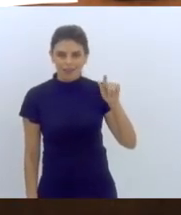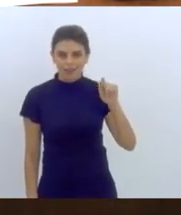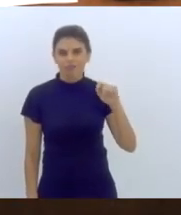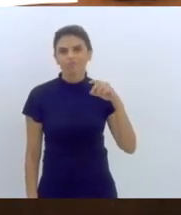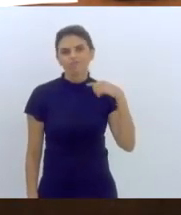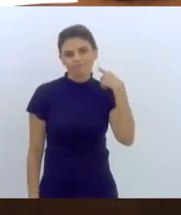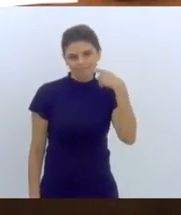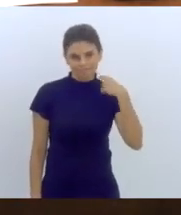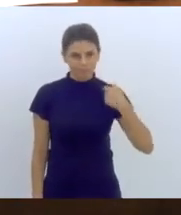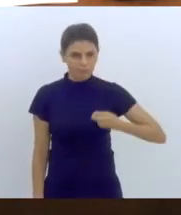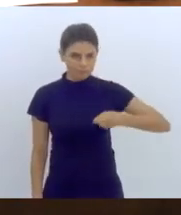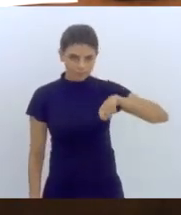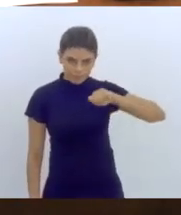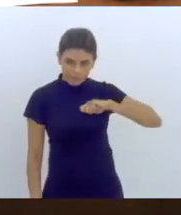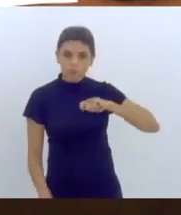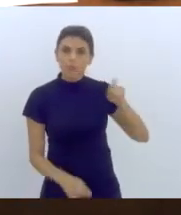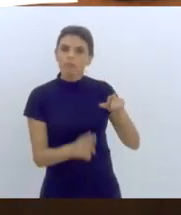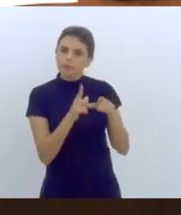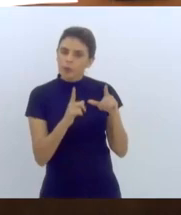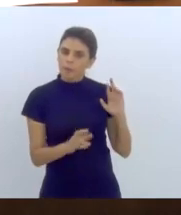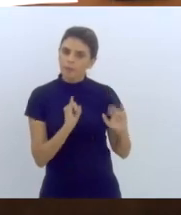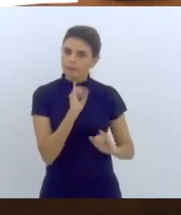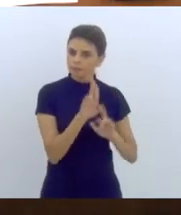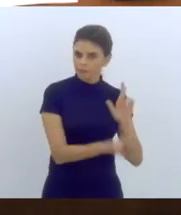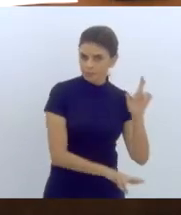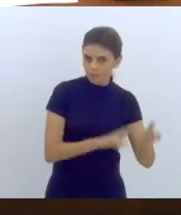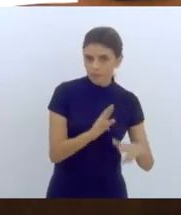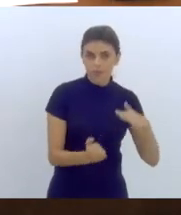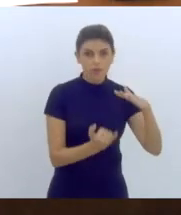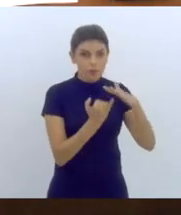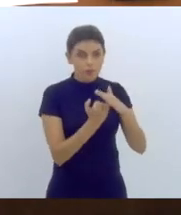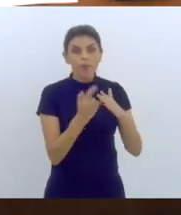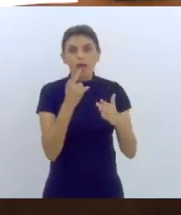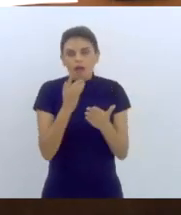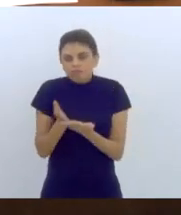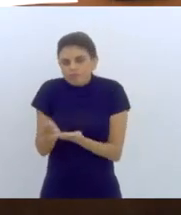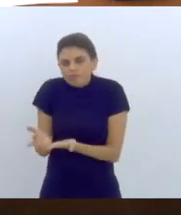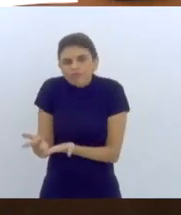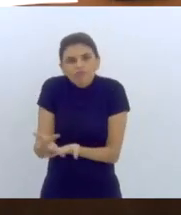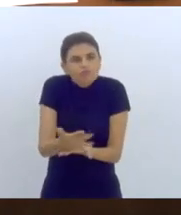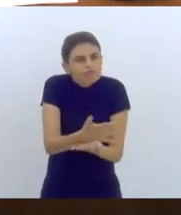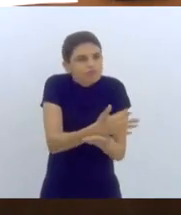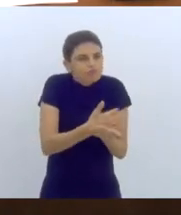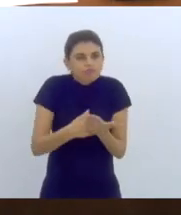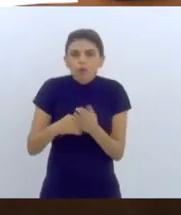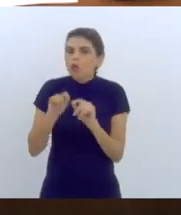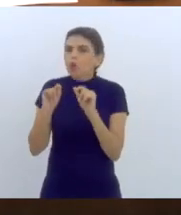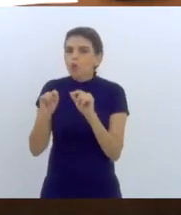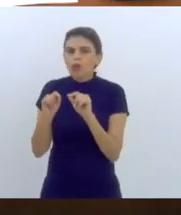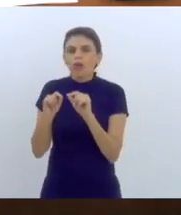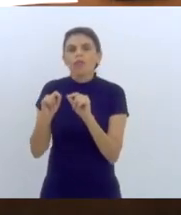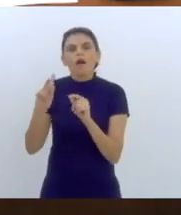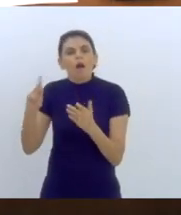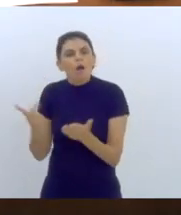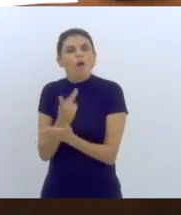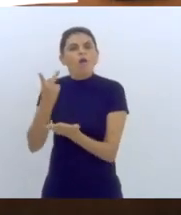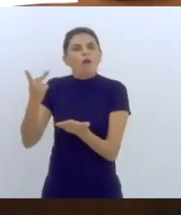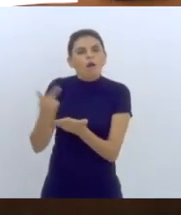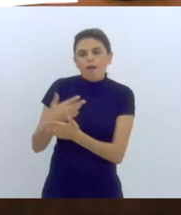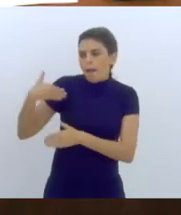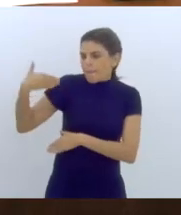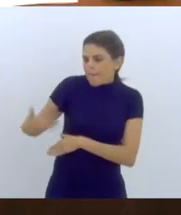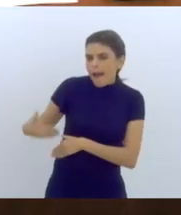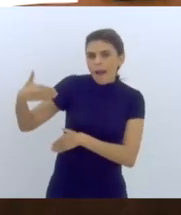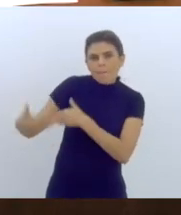se representa os dados do dossiê Mulher, que é um levantamento de todos os fatos ocorridos